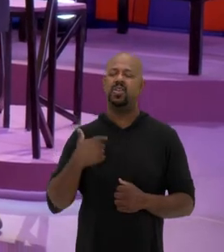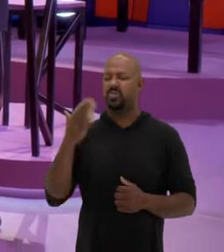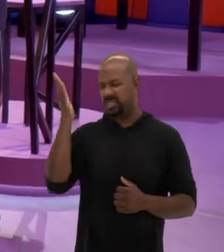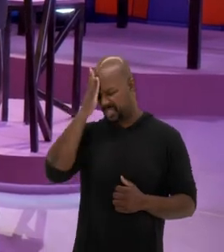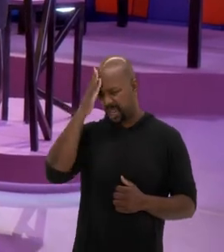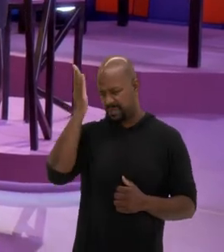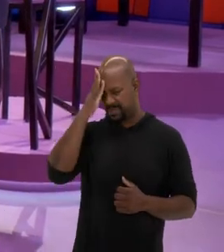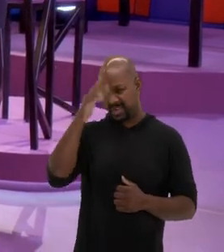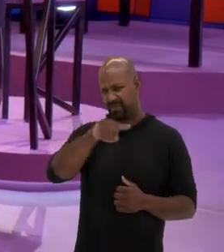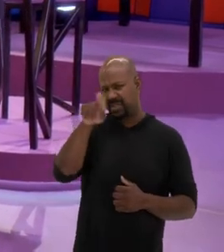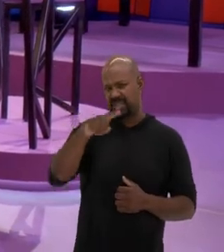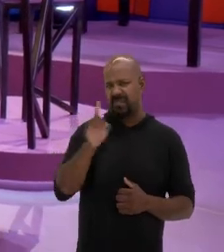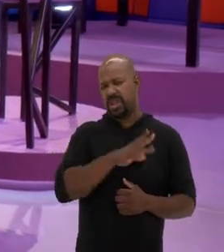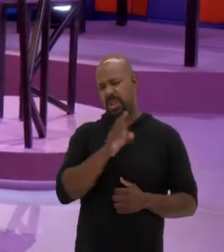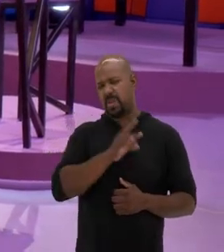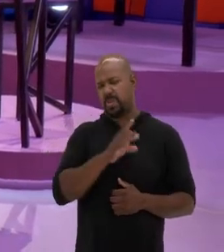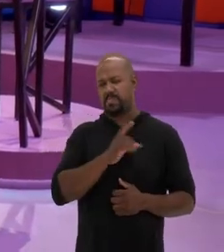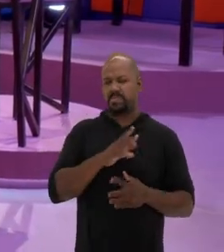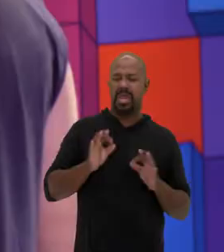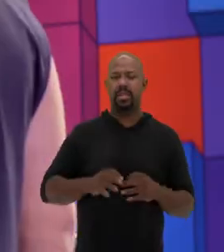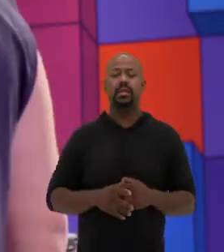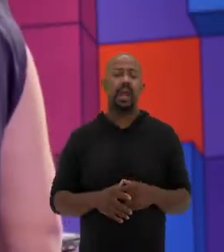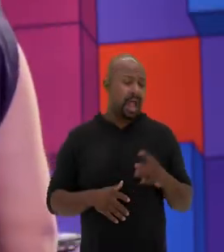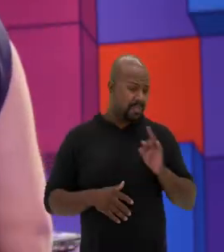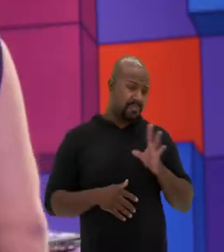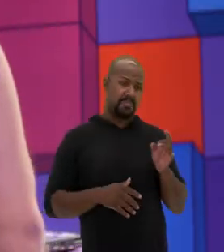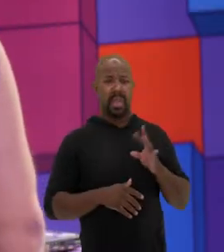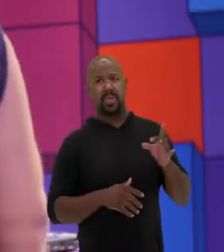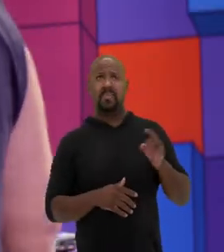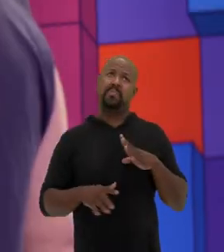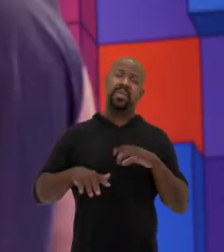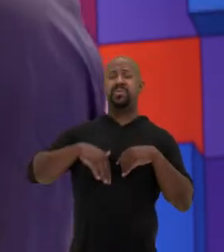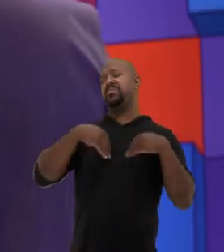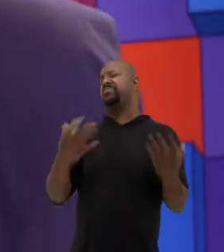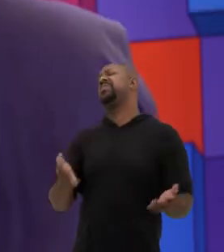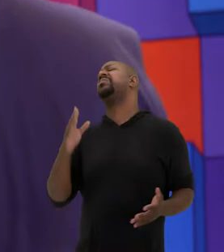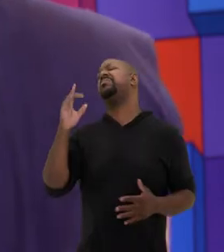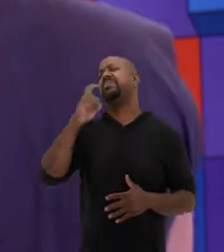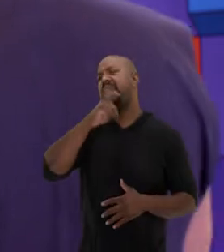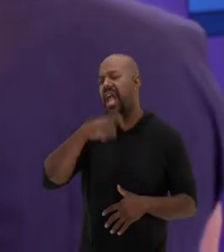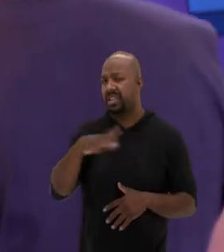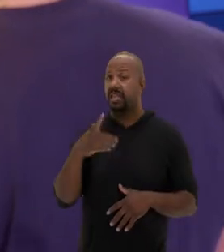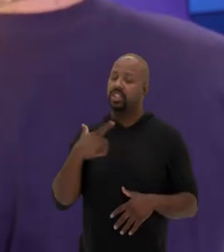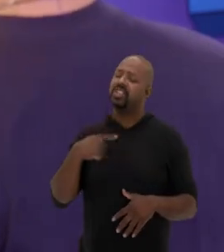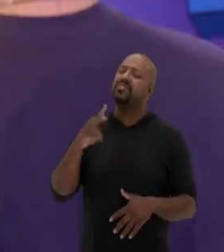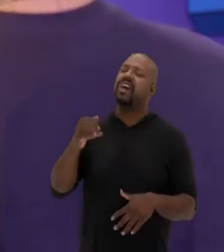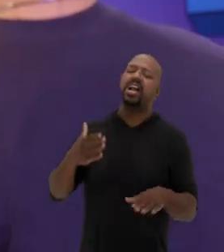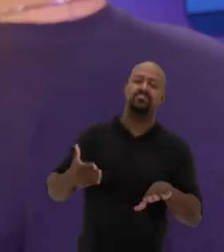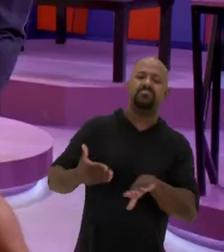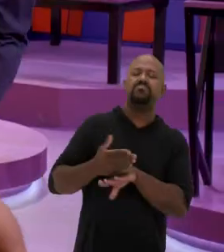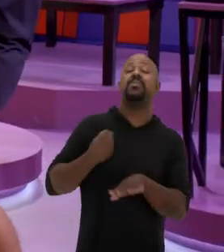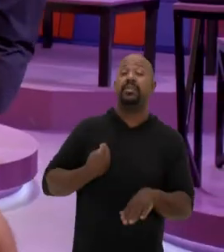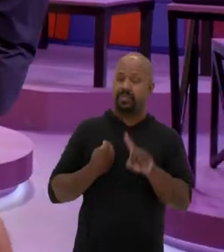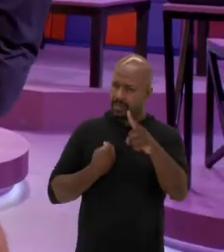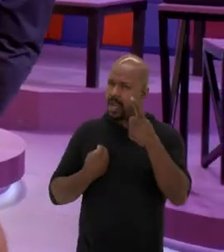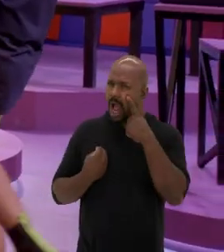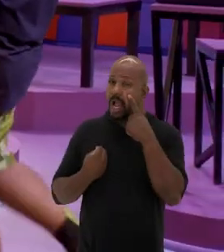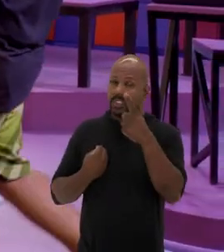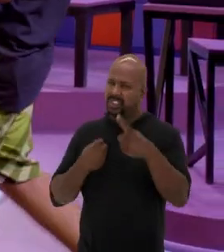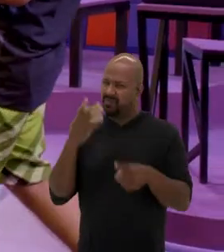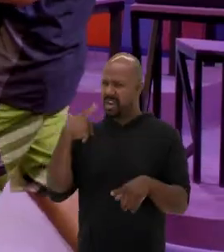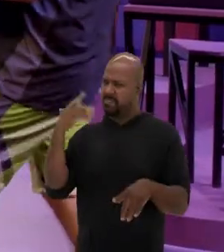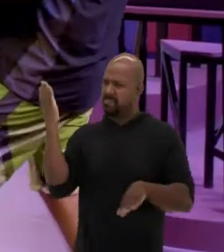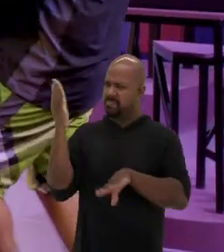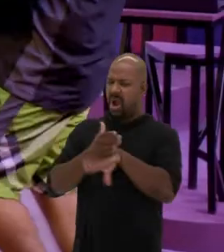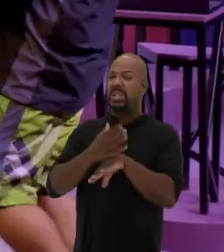Eu sabia que vocês iam ficar com medo. Ah, medo, medo. Eles recuam. Medo nada. A gente vai entrar, mas vocês estão ligados que a